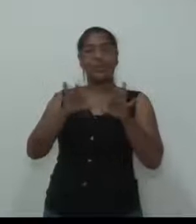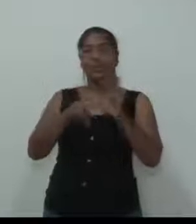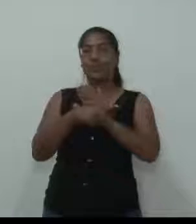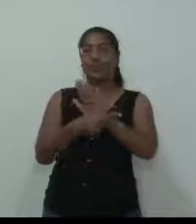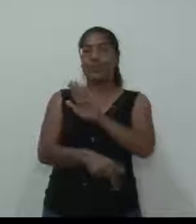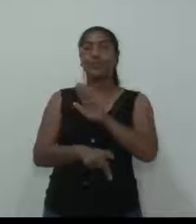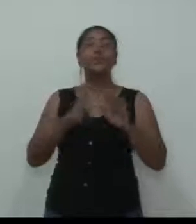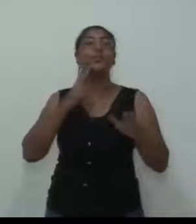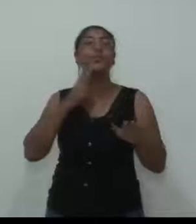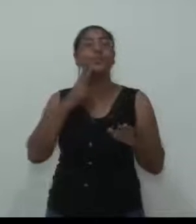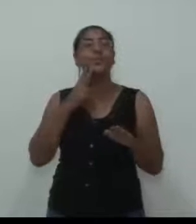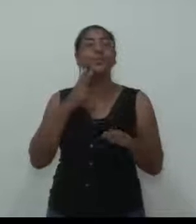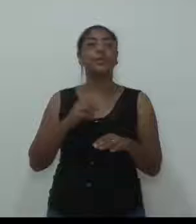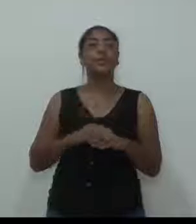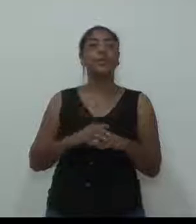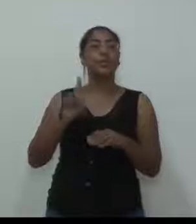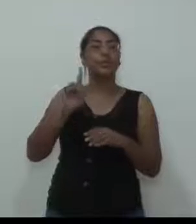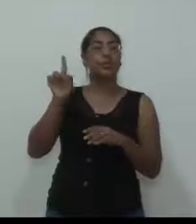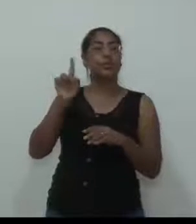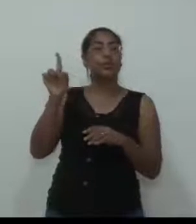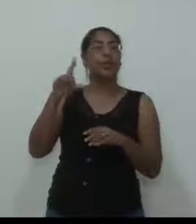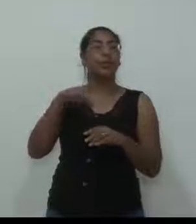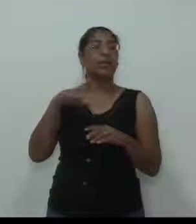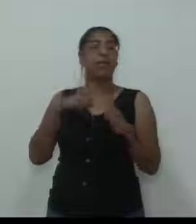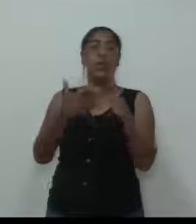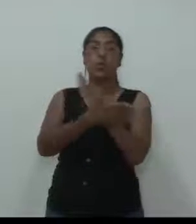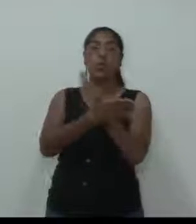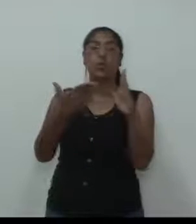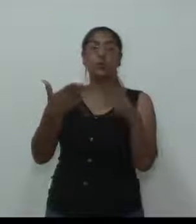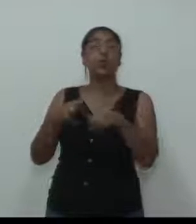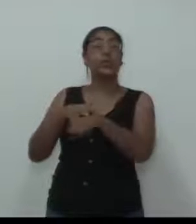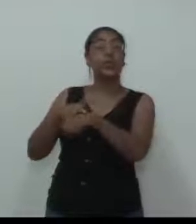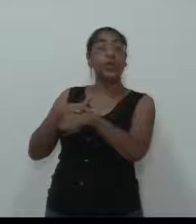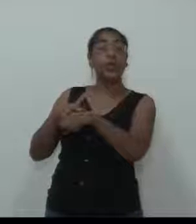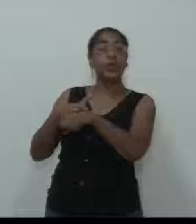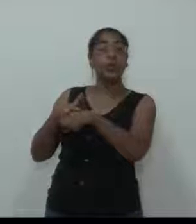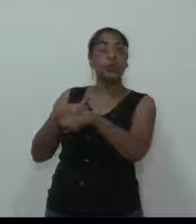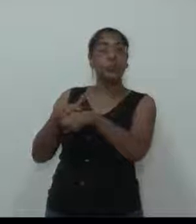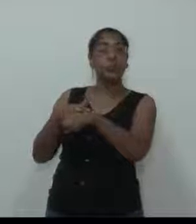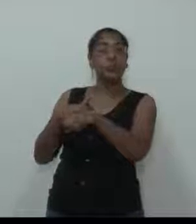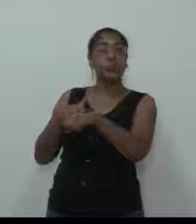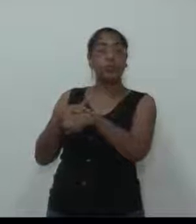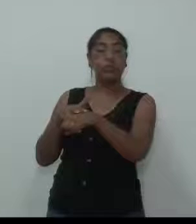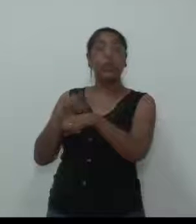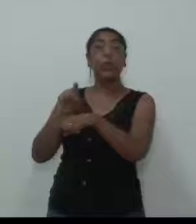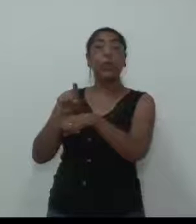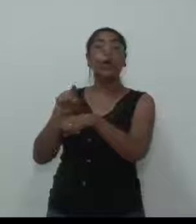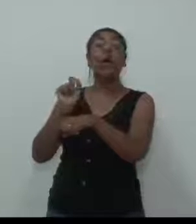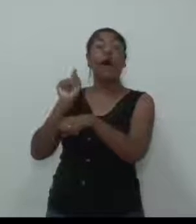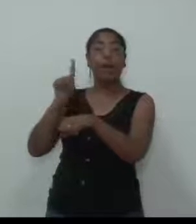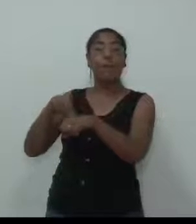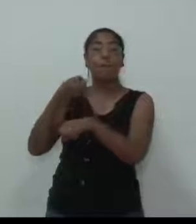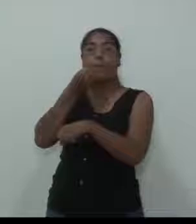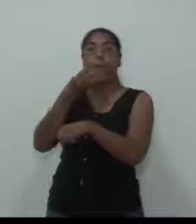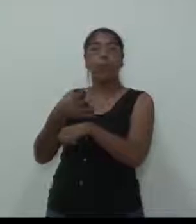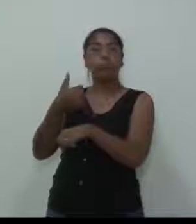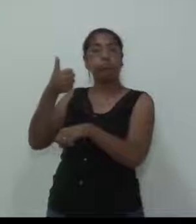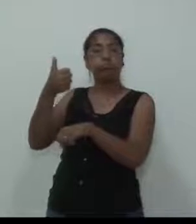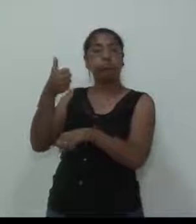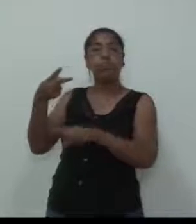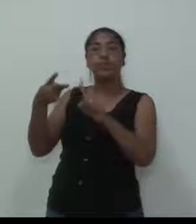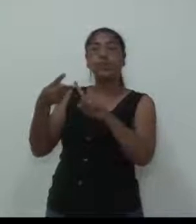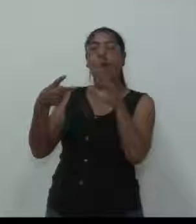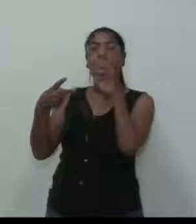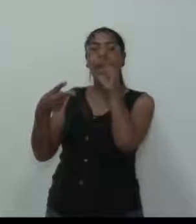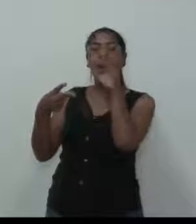Existe ali poucos pontos em verde, não é, que claramente a gente identifica que estão bem cuidados. O laranja e